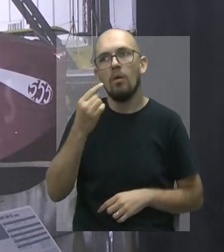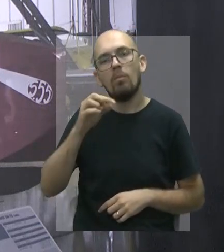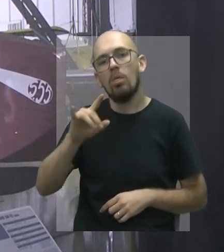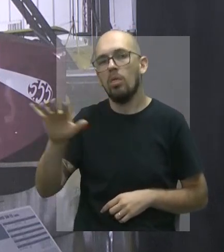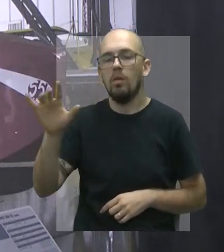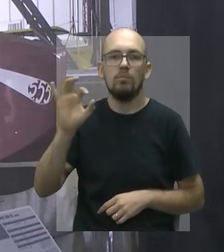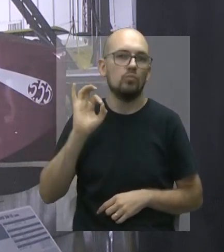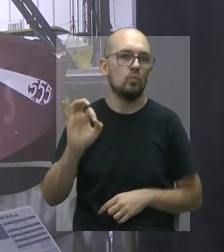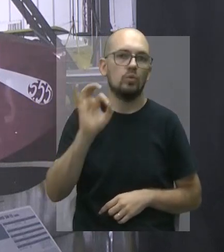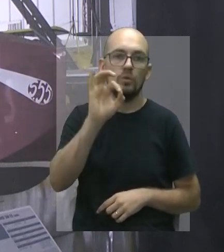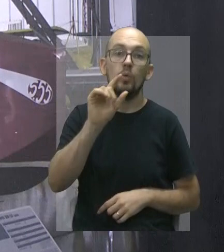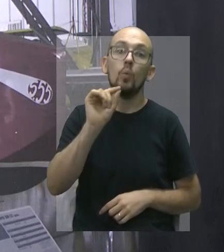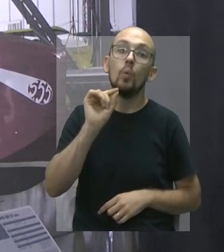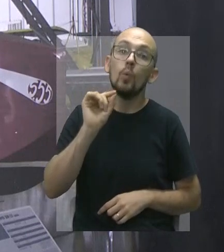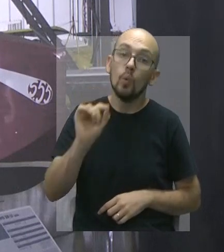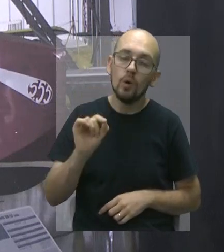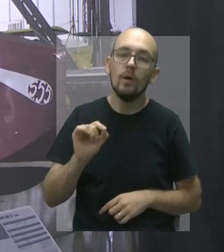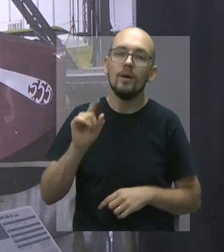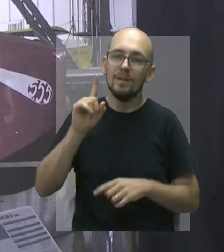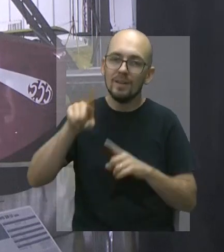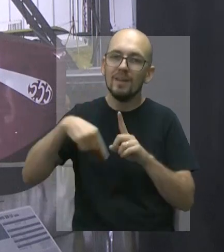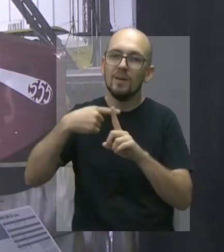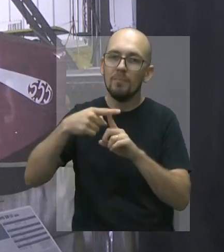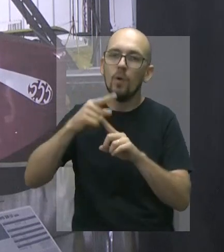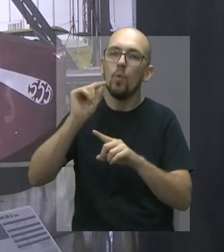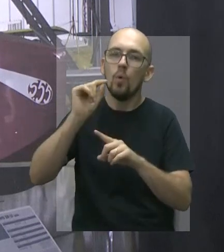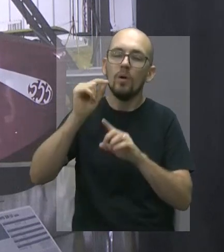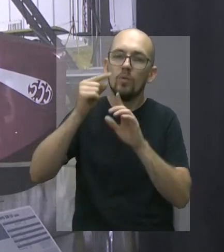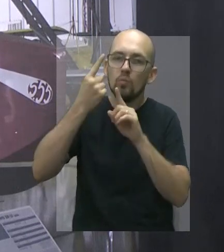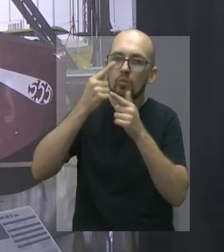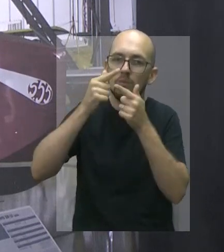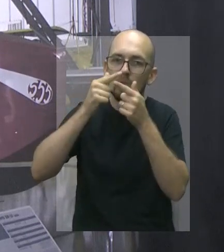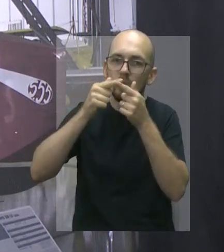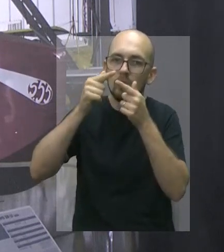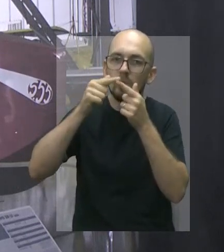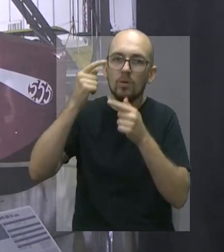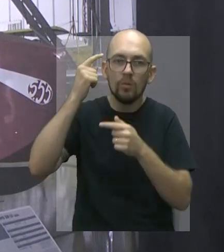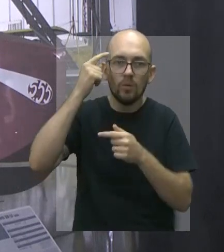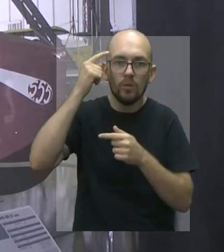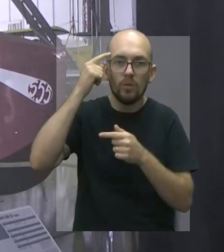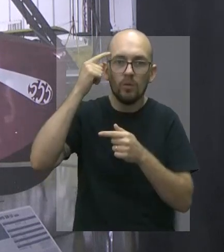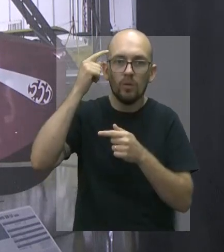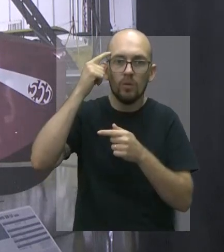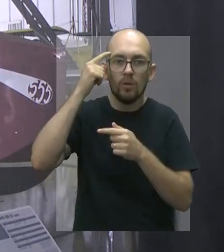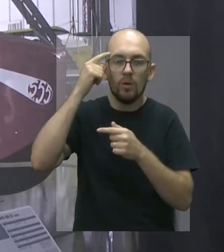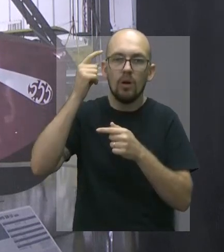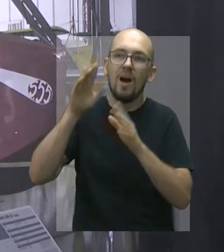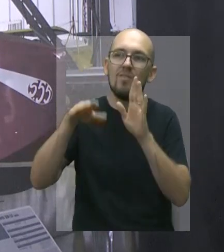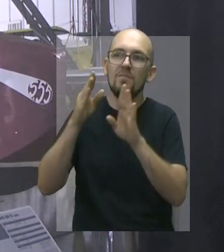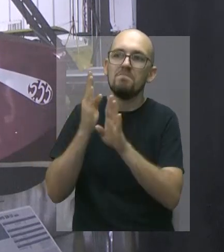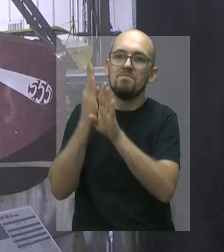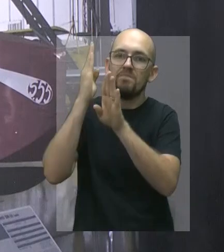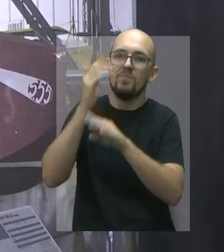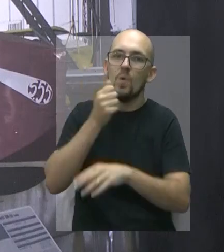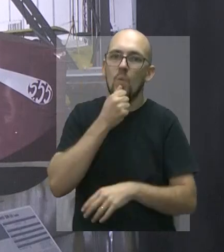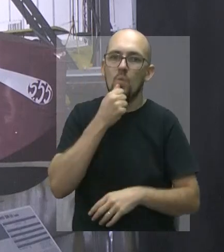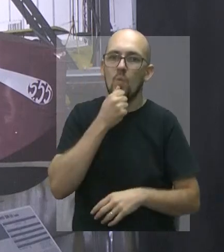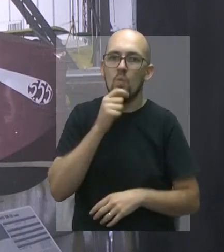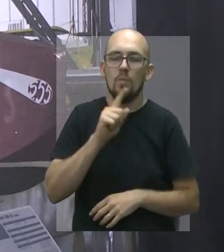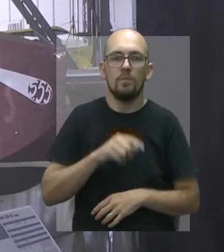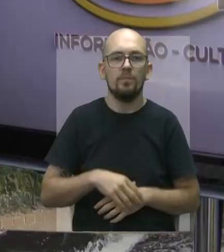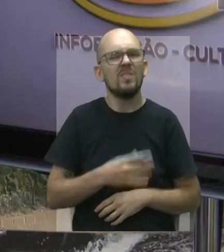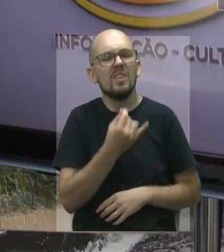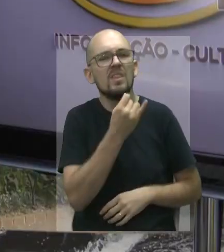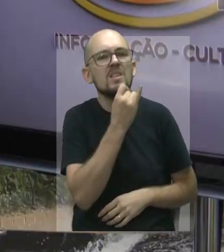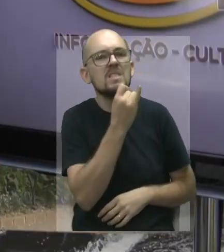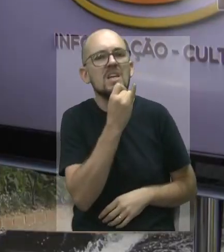99,% que tem sim um transtorno mental ou diagnosticado ou não diagnosticado. O que seria, por